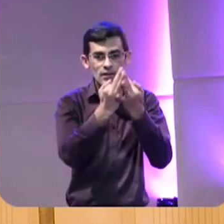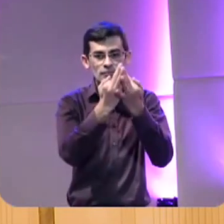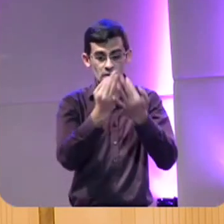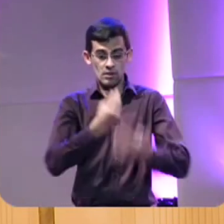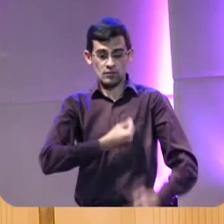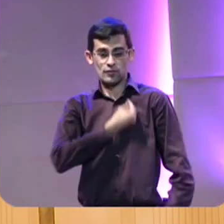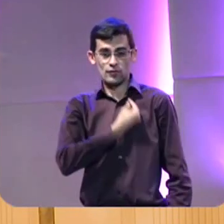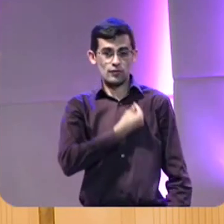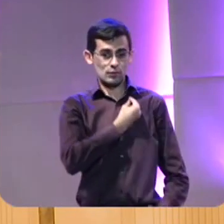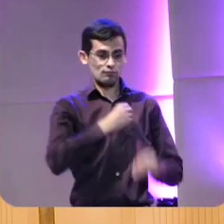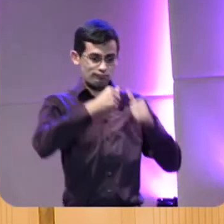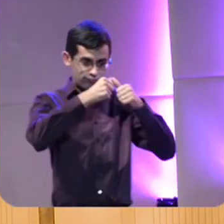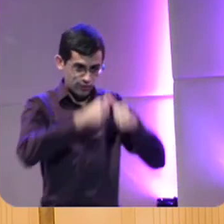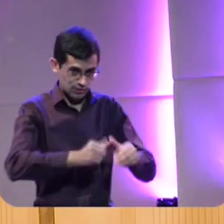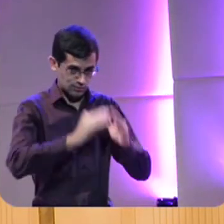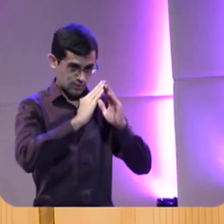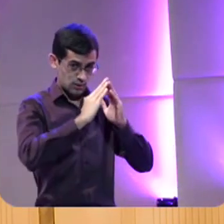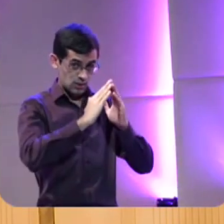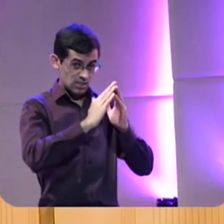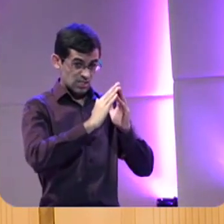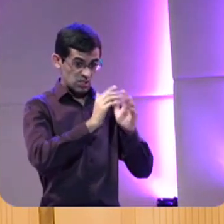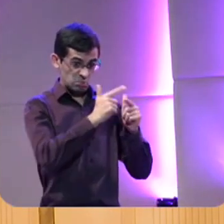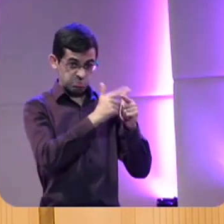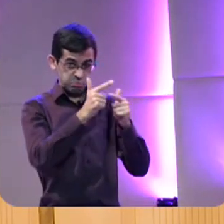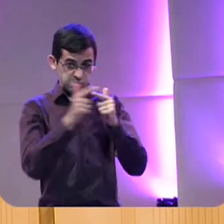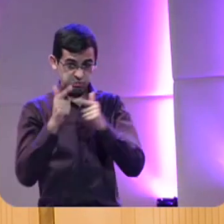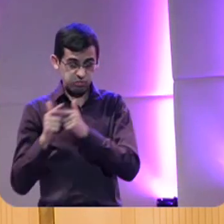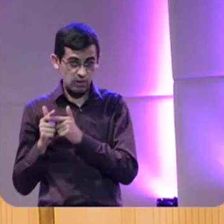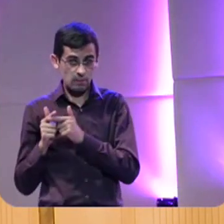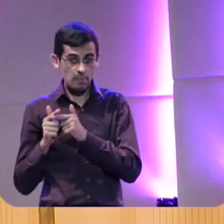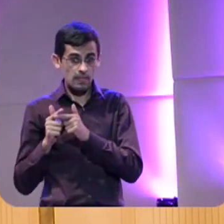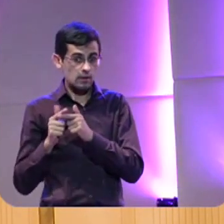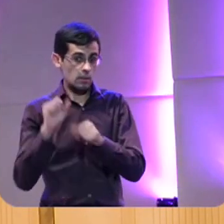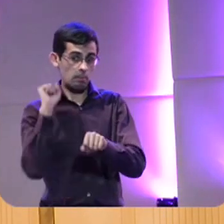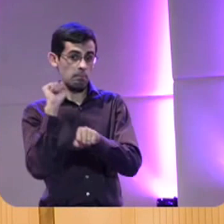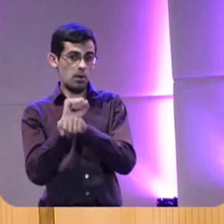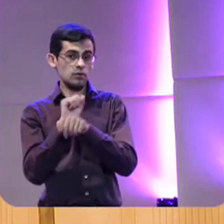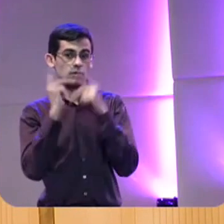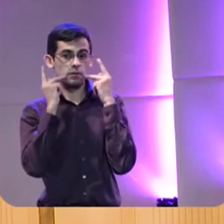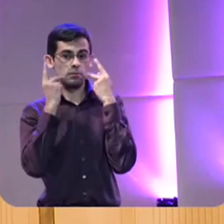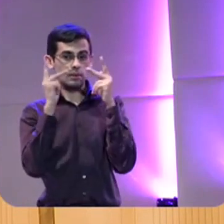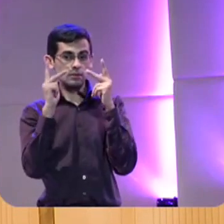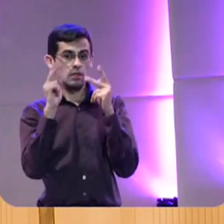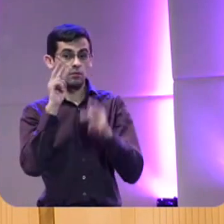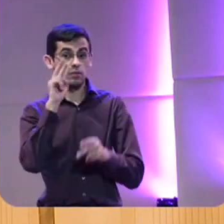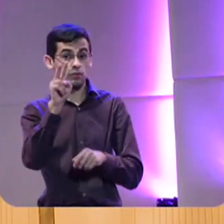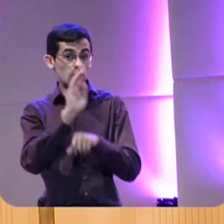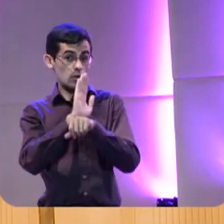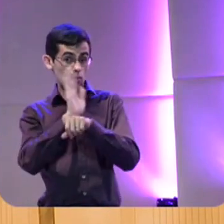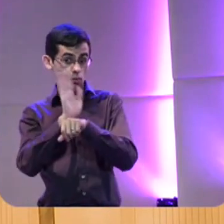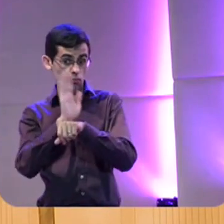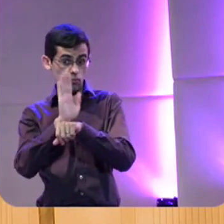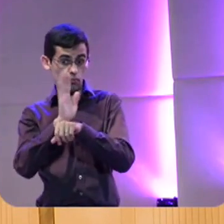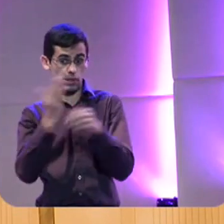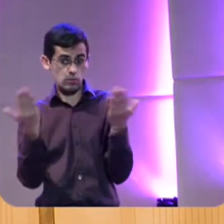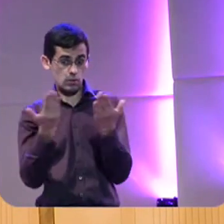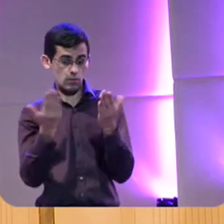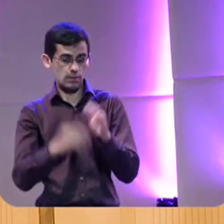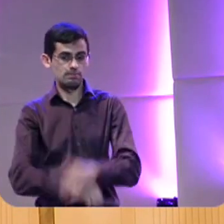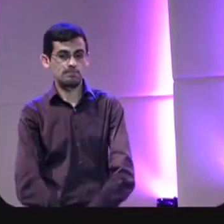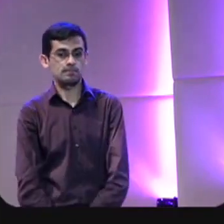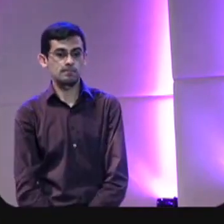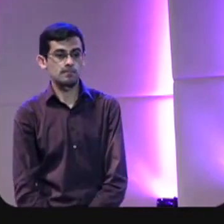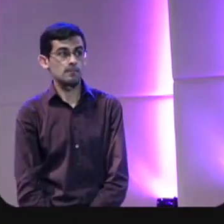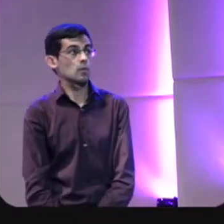vivendo confinamento e problemas. E eu queria fazer uma pausa nesse sermão, só para você assistir esse videozinho.